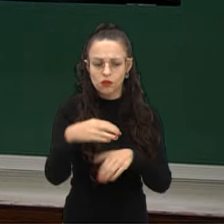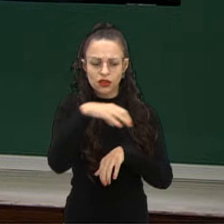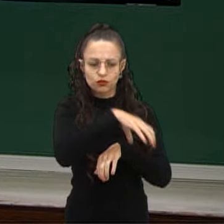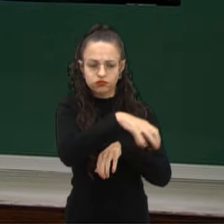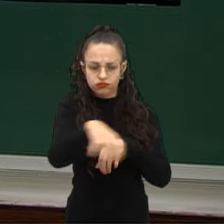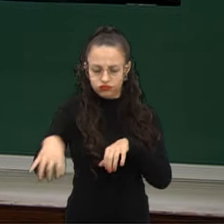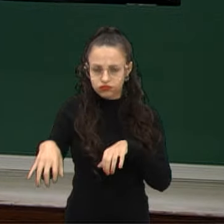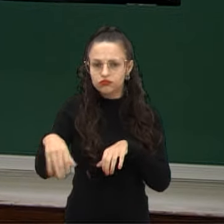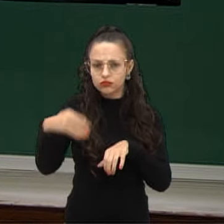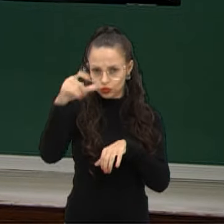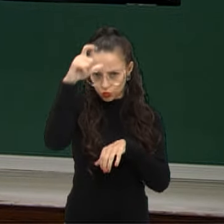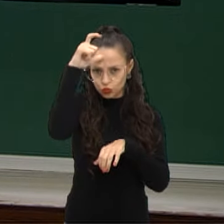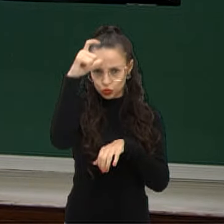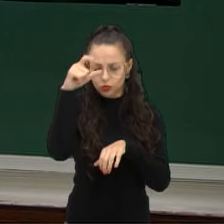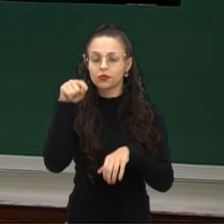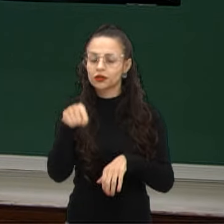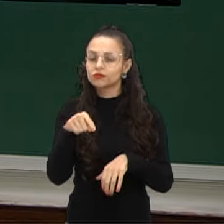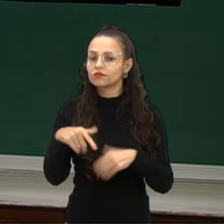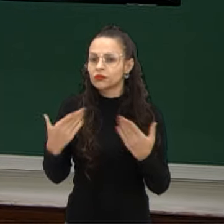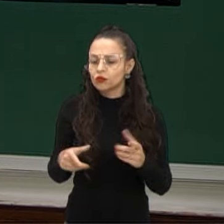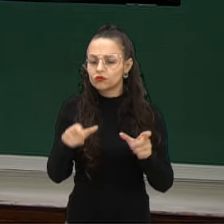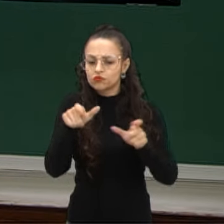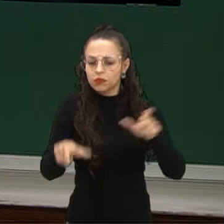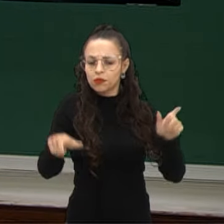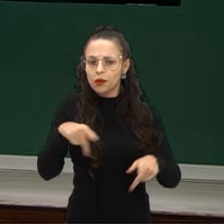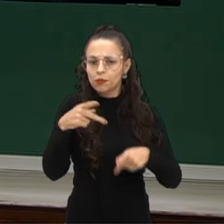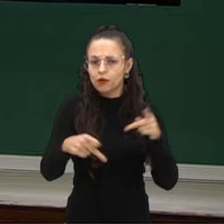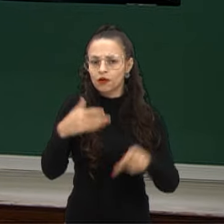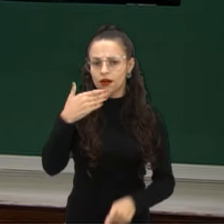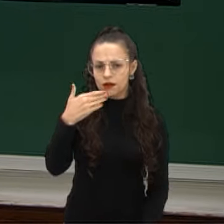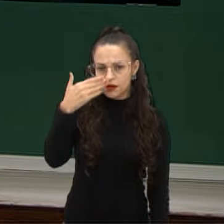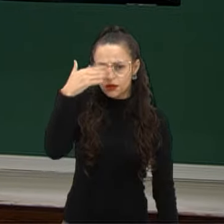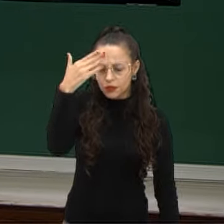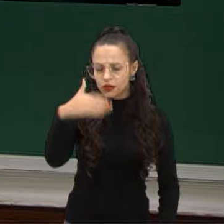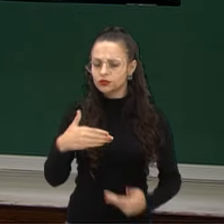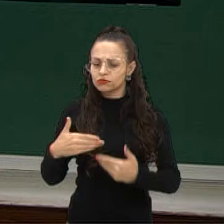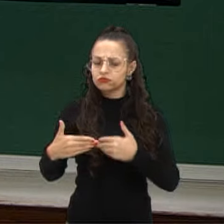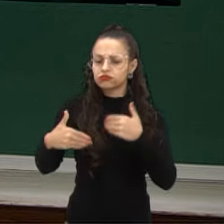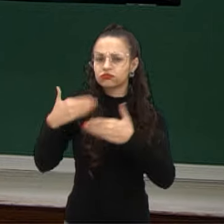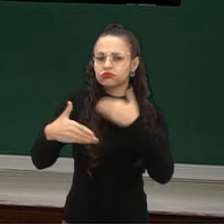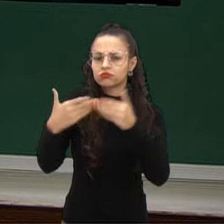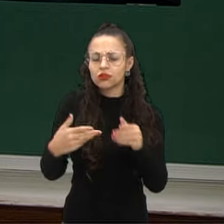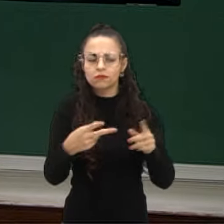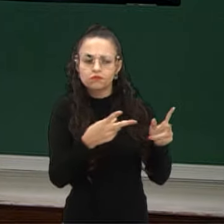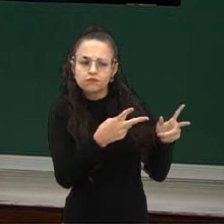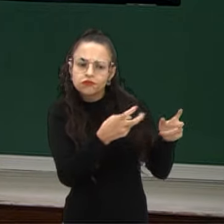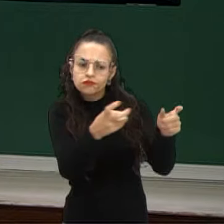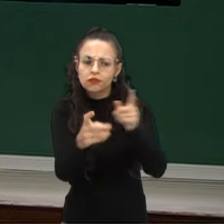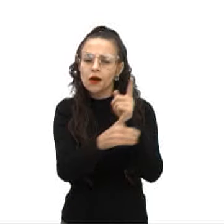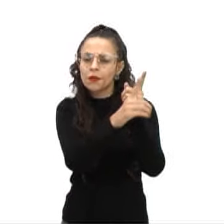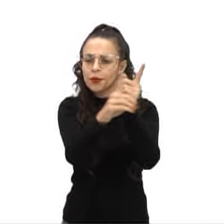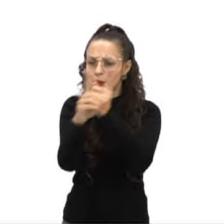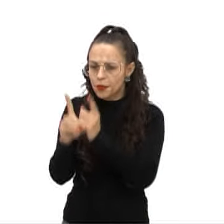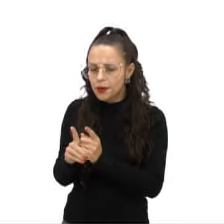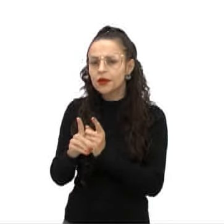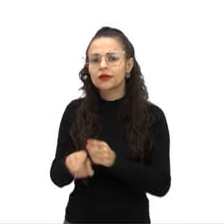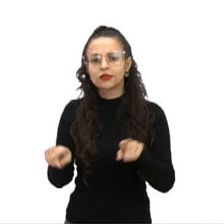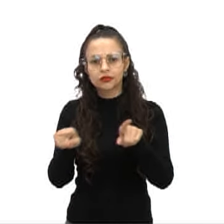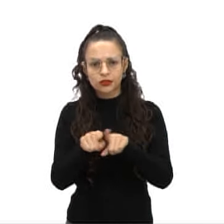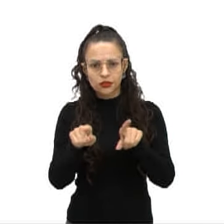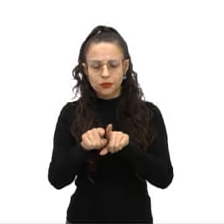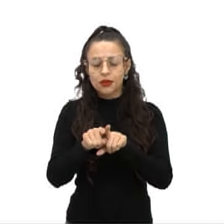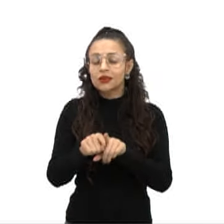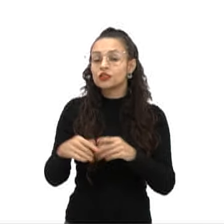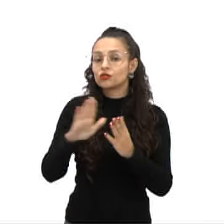Os árabes se evoluíram muito naquela época, né? Diversas descobertas. Então, a Escola de Astronomia